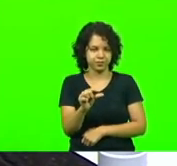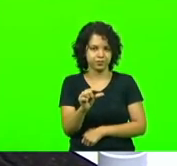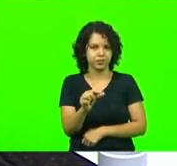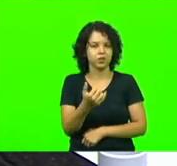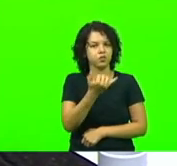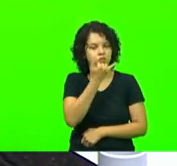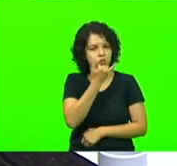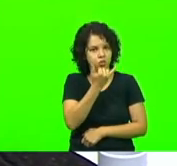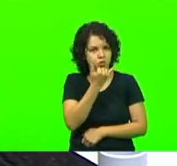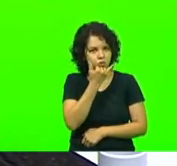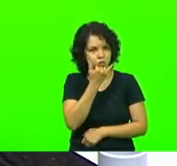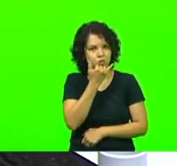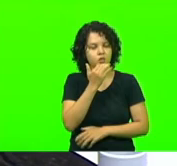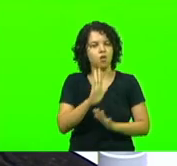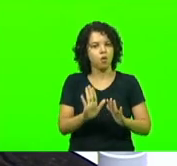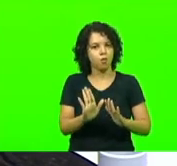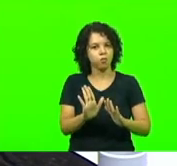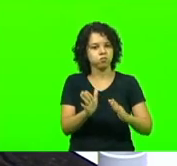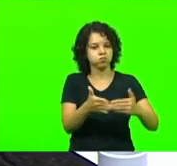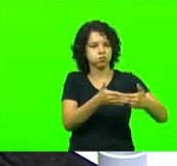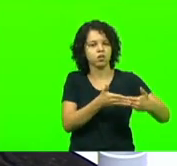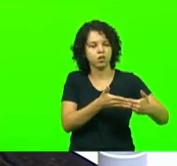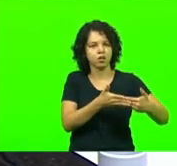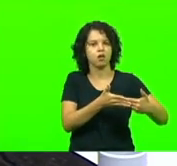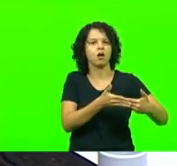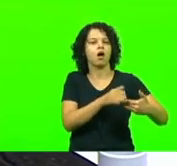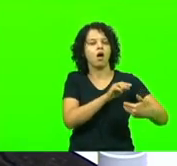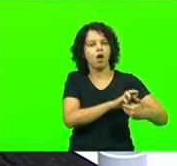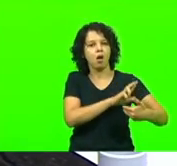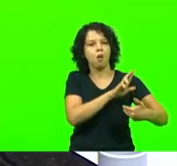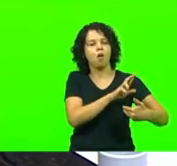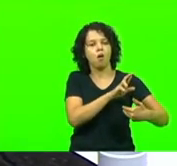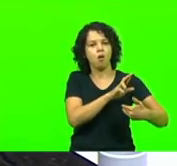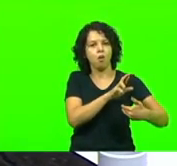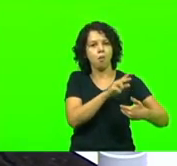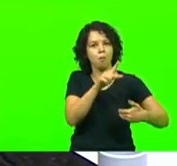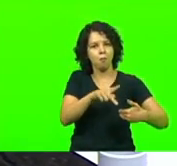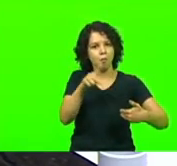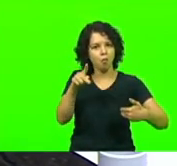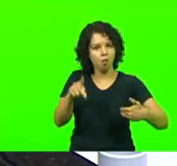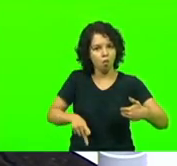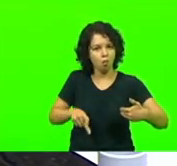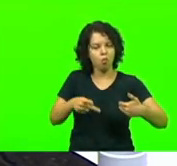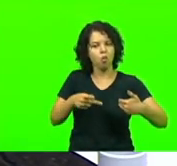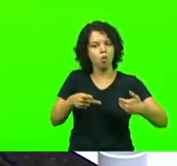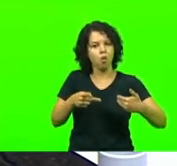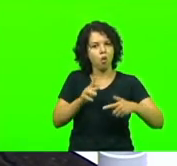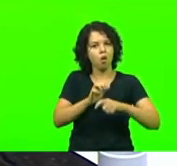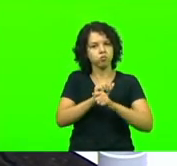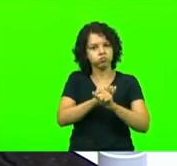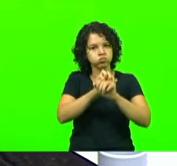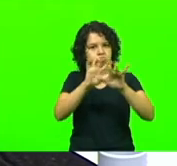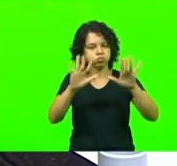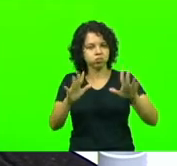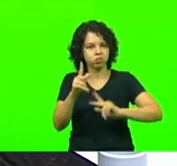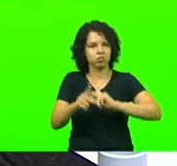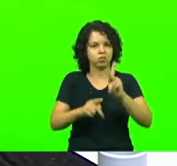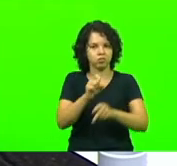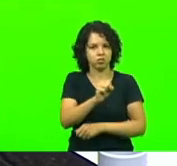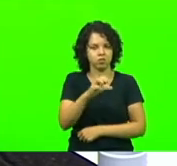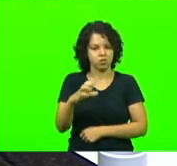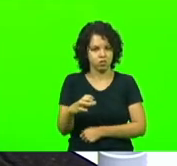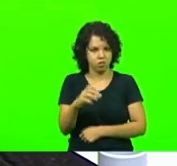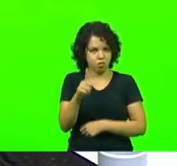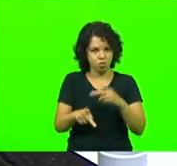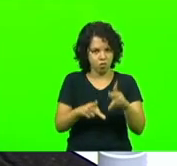perdoe, blindar um agente público de oferecer transparência à casa do catarinense? Por acaso, o